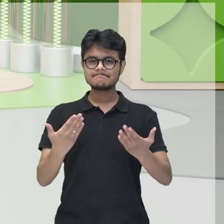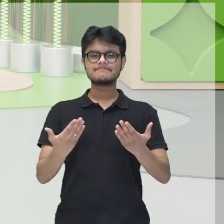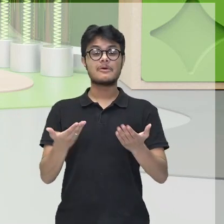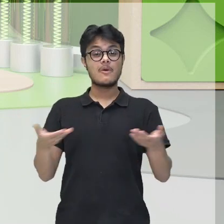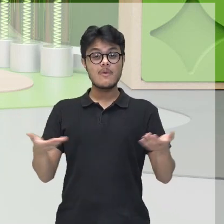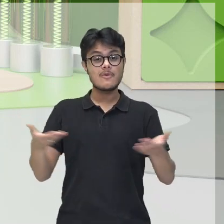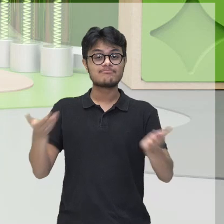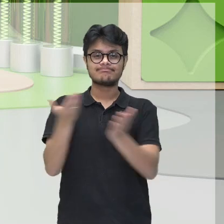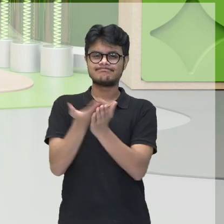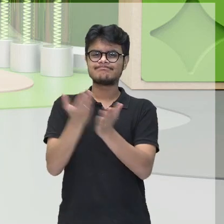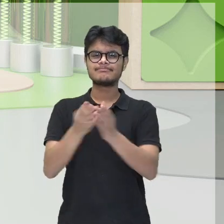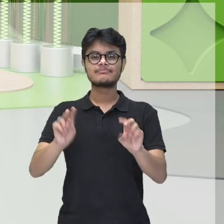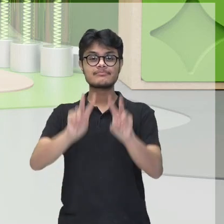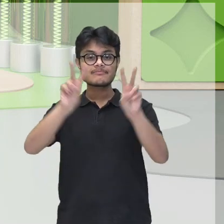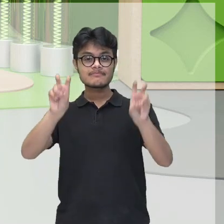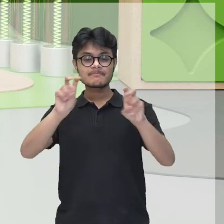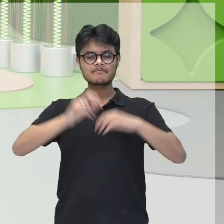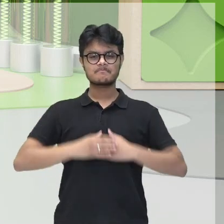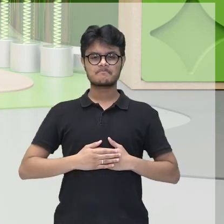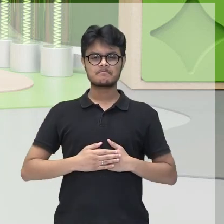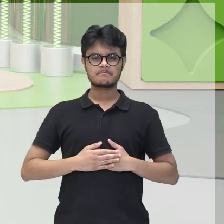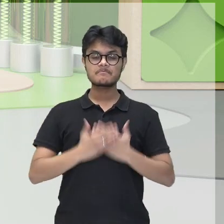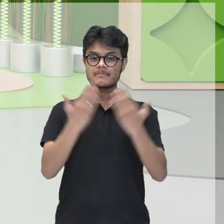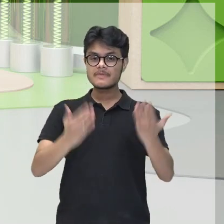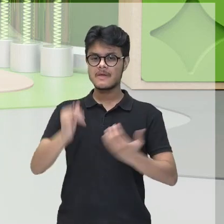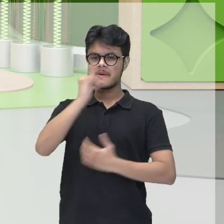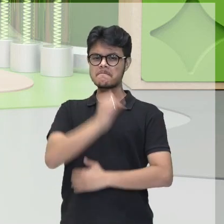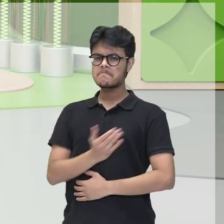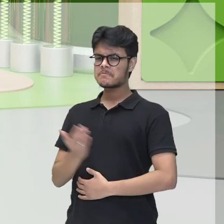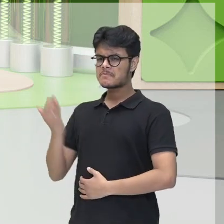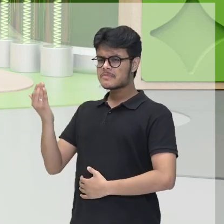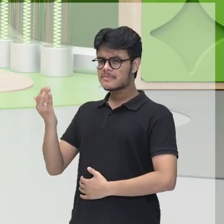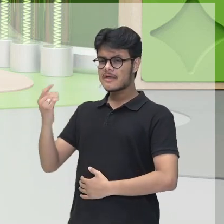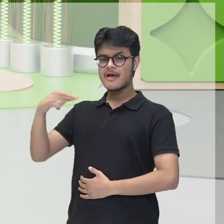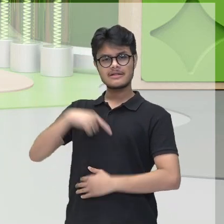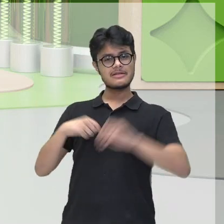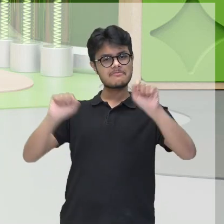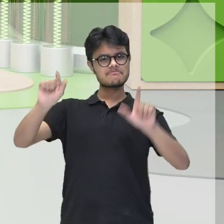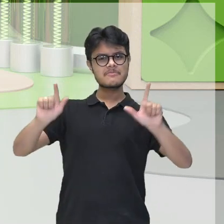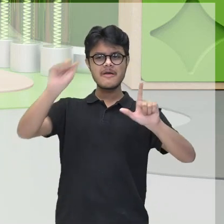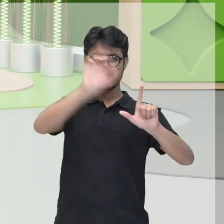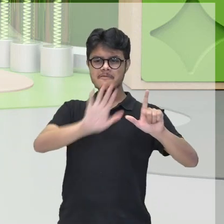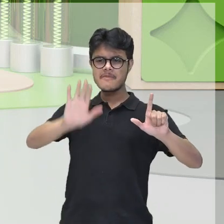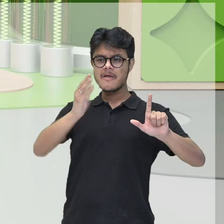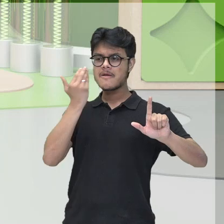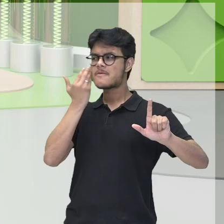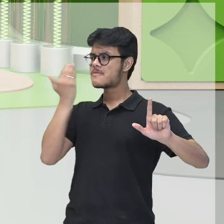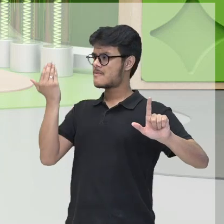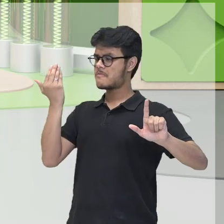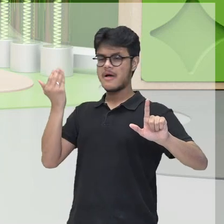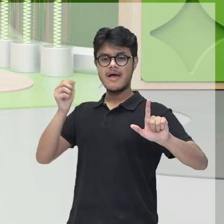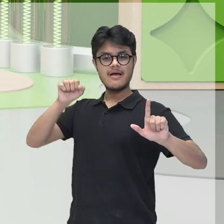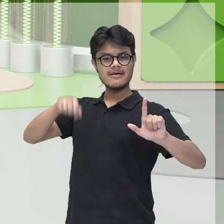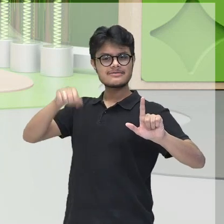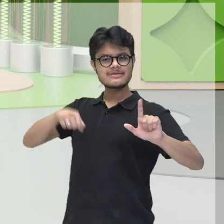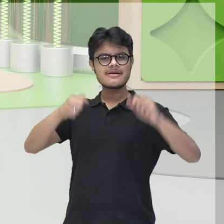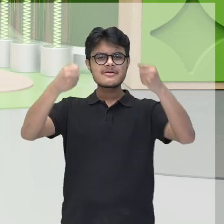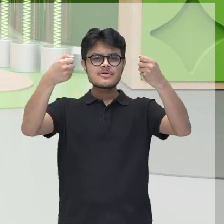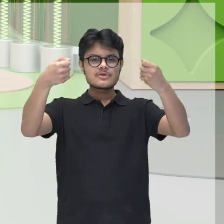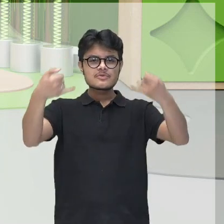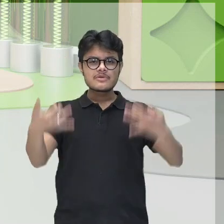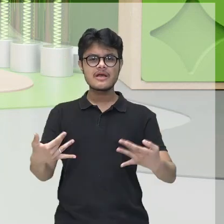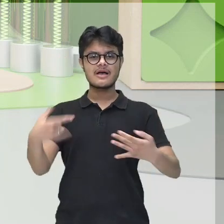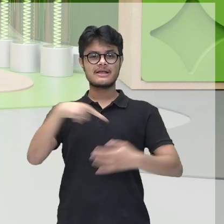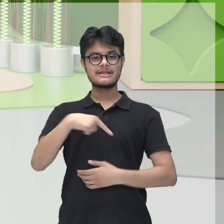nossa aula. Então, aqui, nós já temos as imagens dos combustíveis que a gente vai falar. Nós